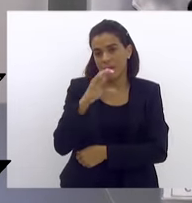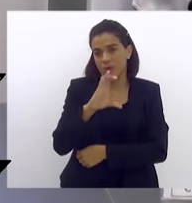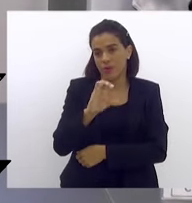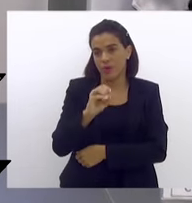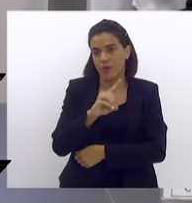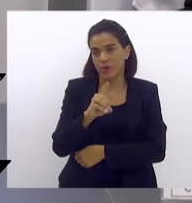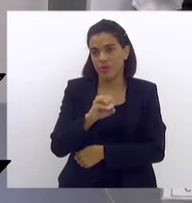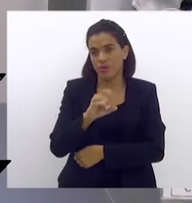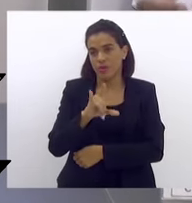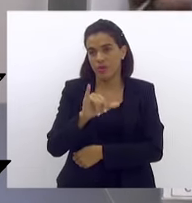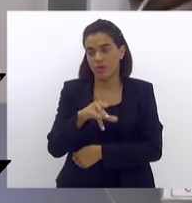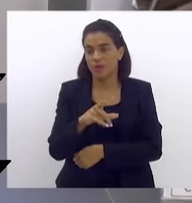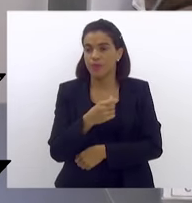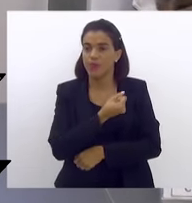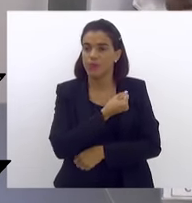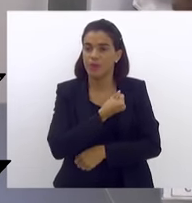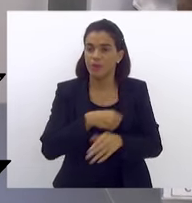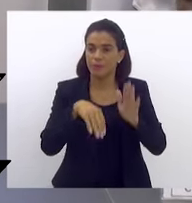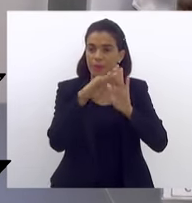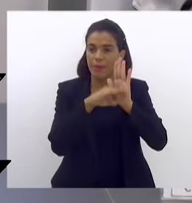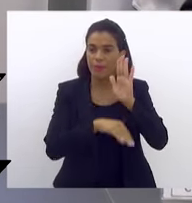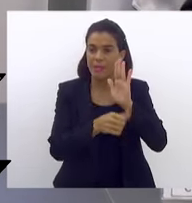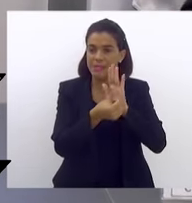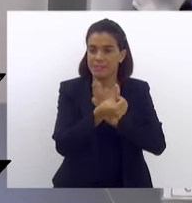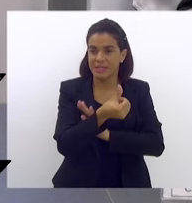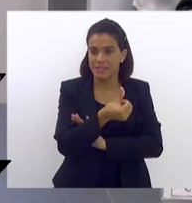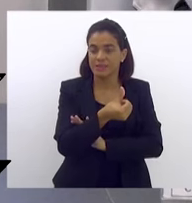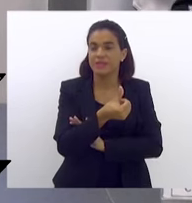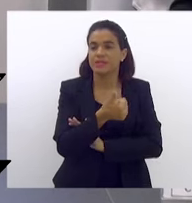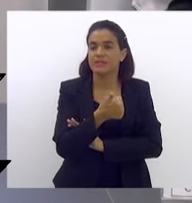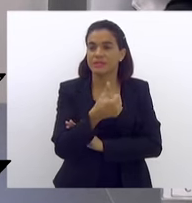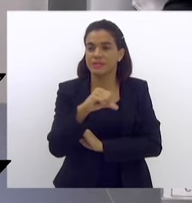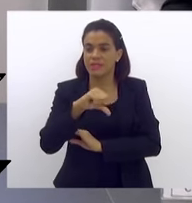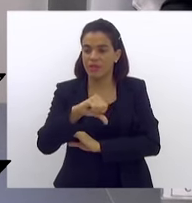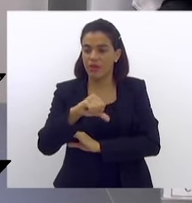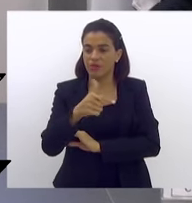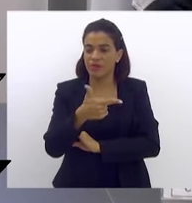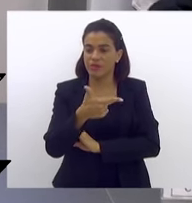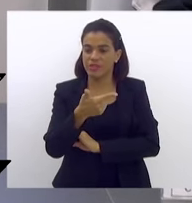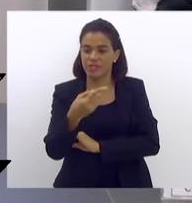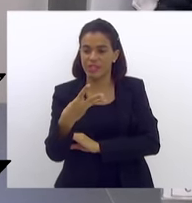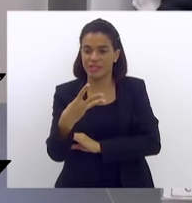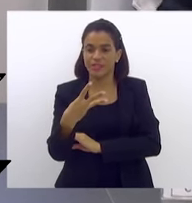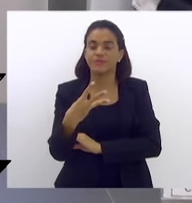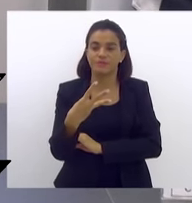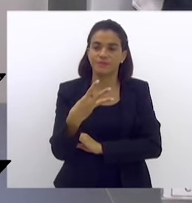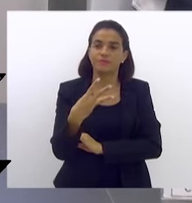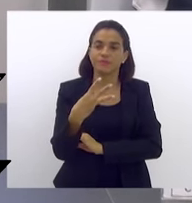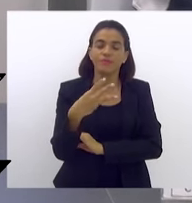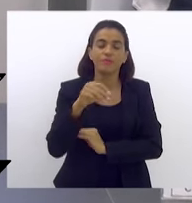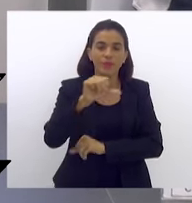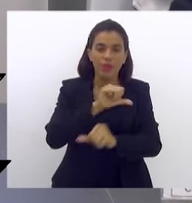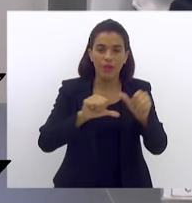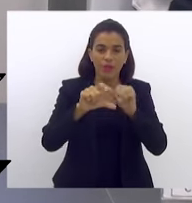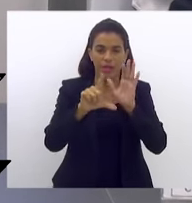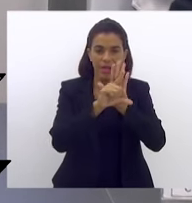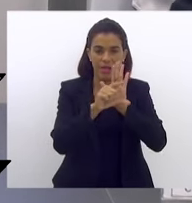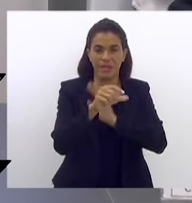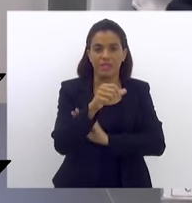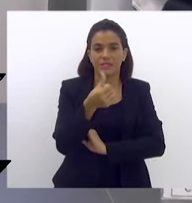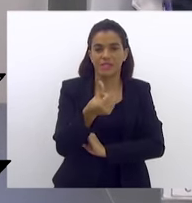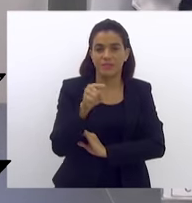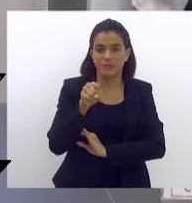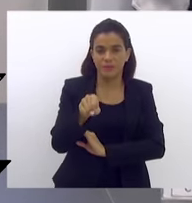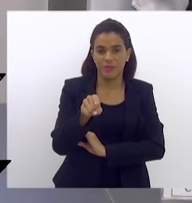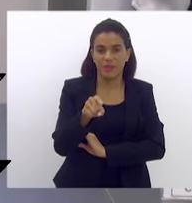coolin item se da pauta PL 1979 de 23 autoria do deputado Chico Machado que altera a lei 6036 de